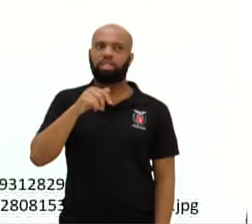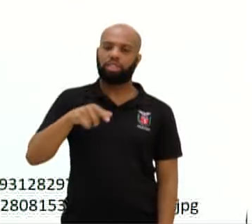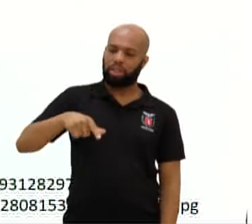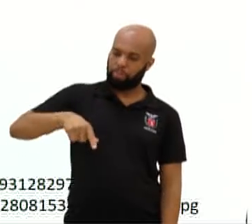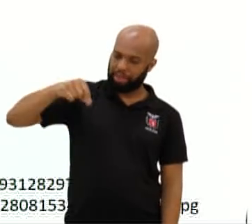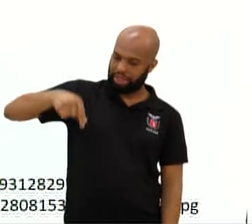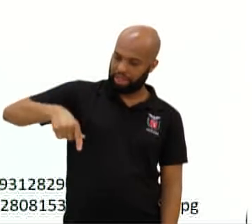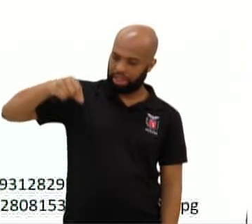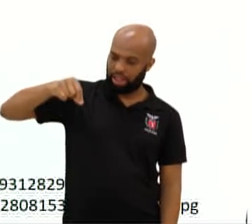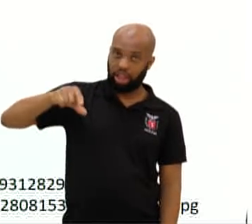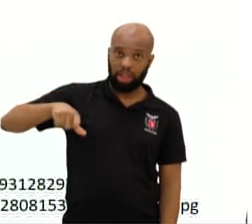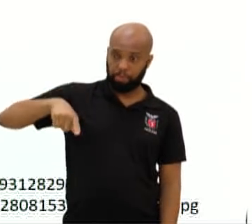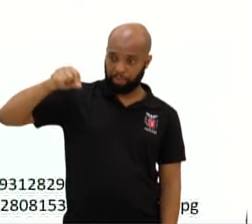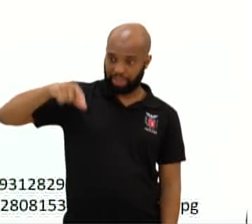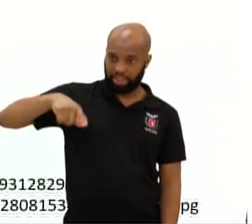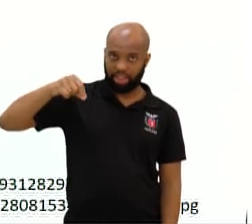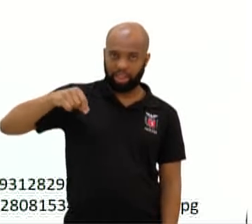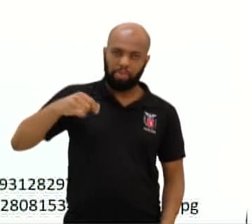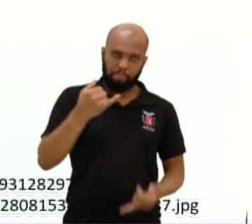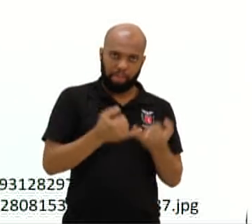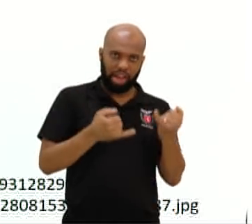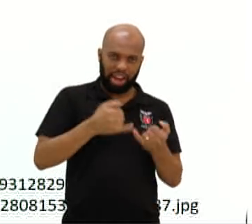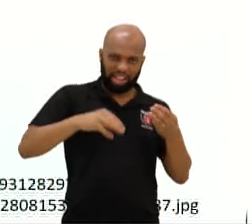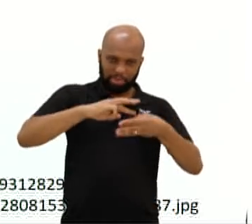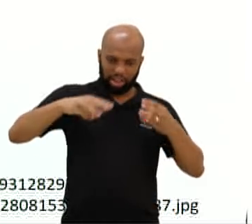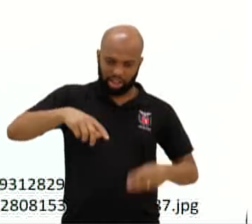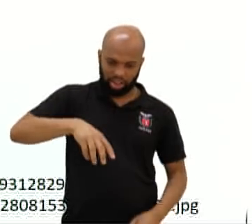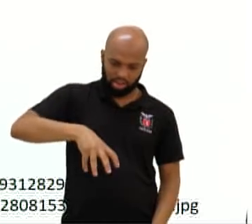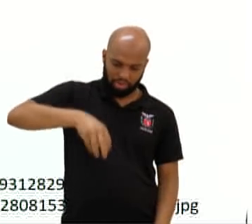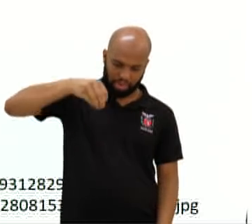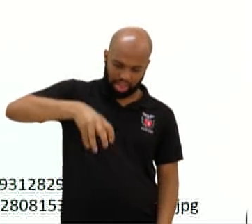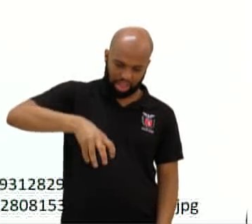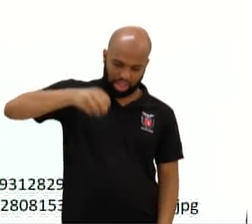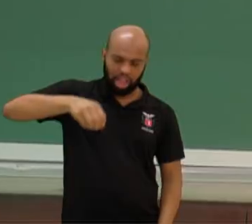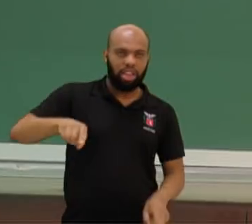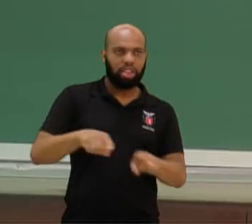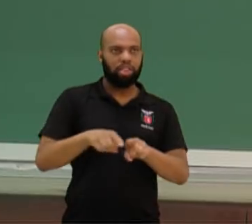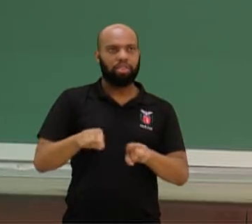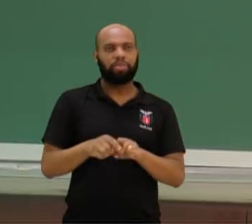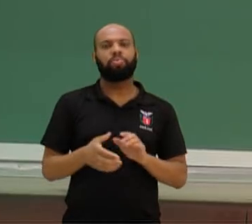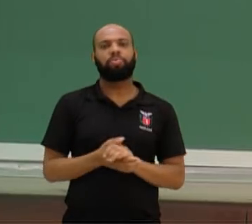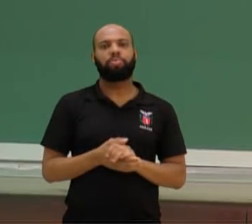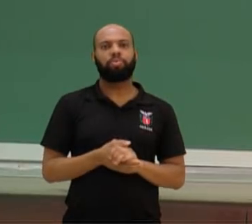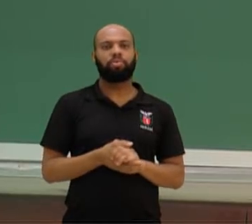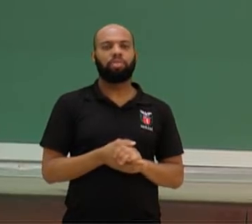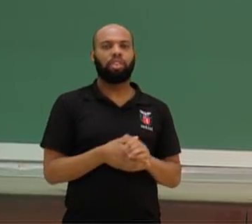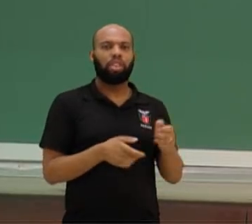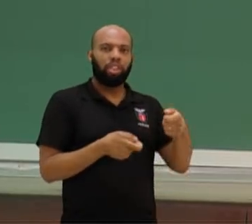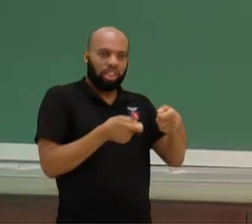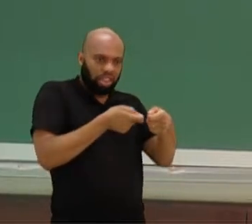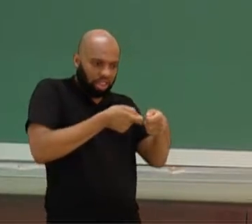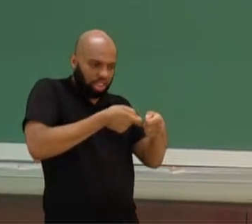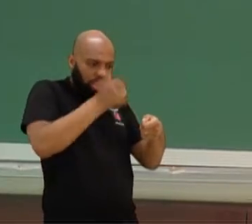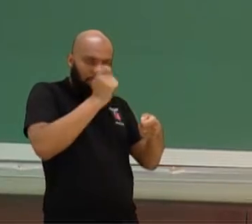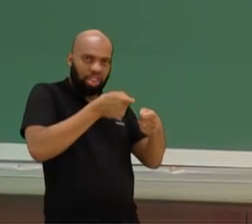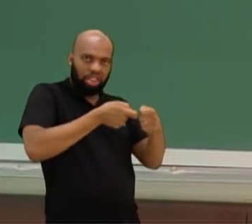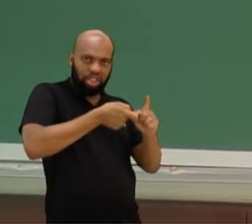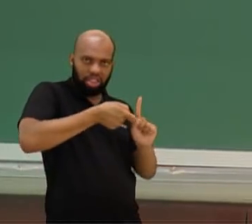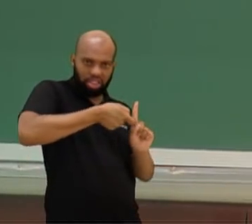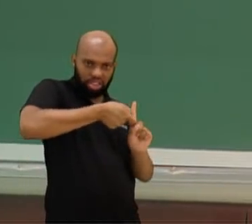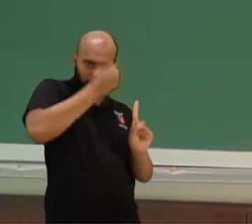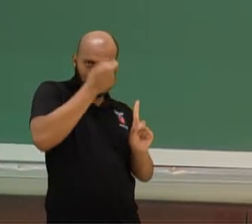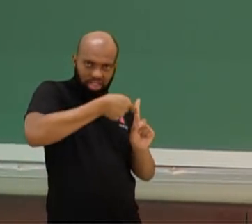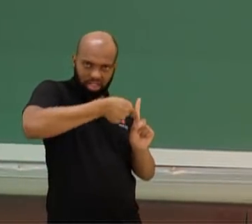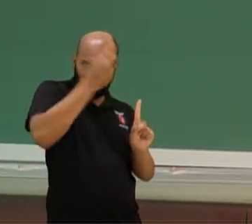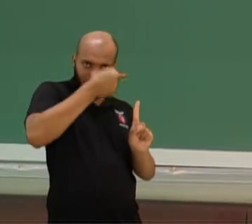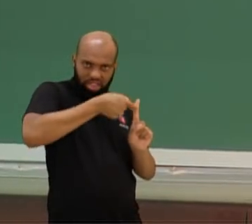como a pinça, que assim como o pegador de macarrão, é uma alavanca interpotente. E interresistente, assim como o quebra-nozes, nós